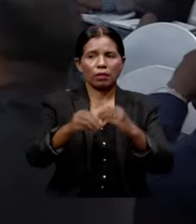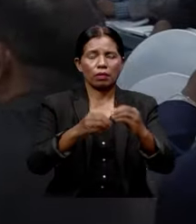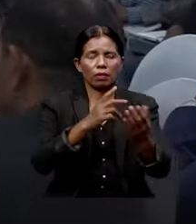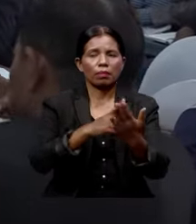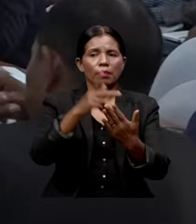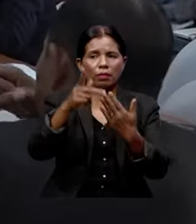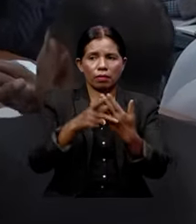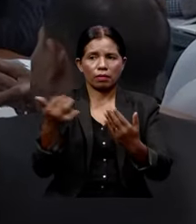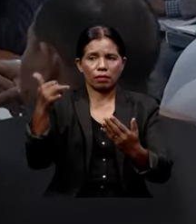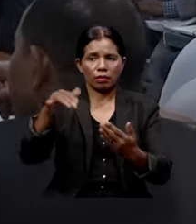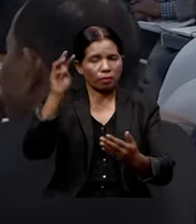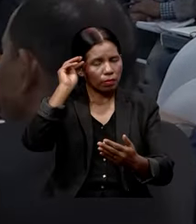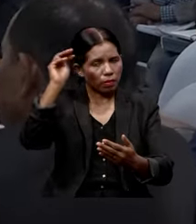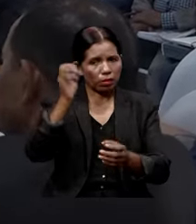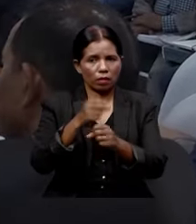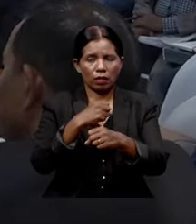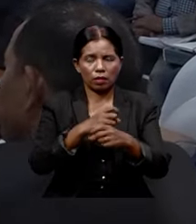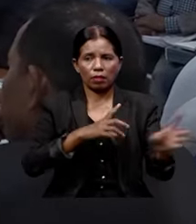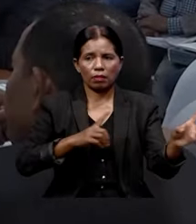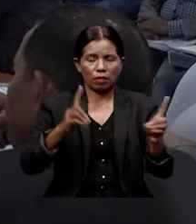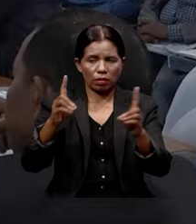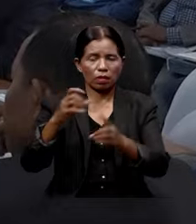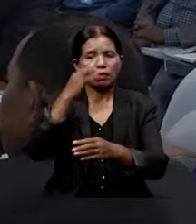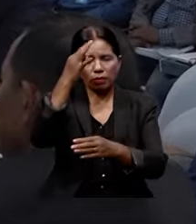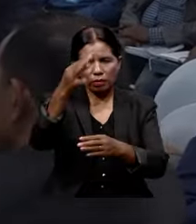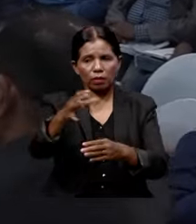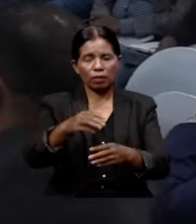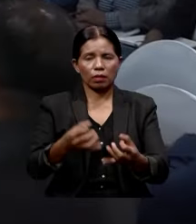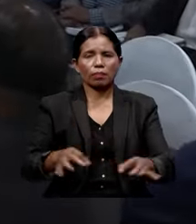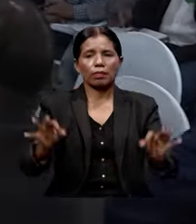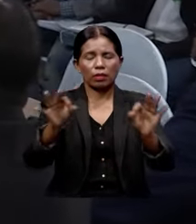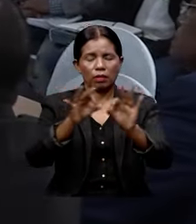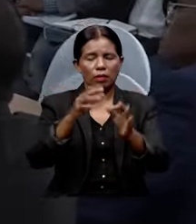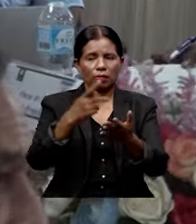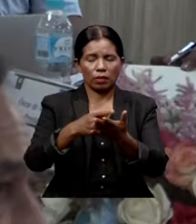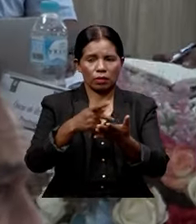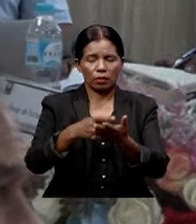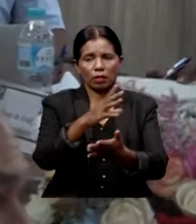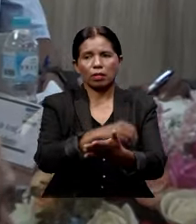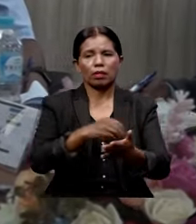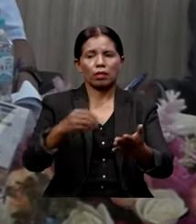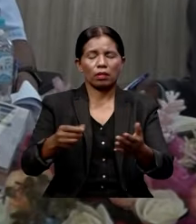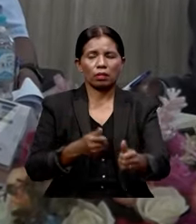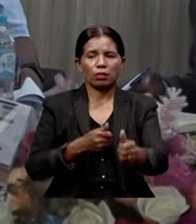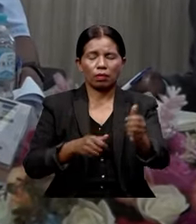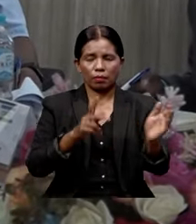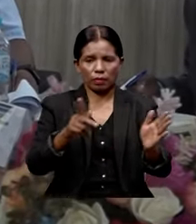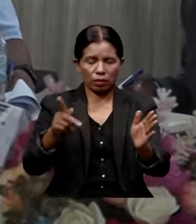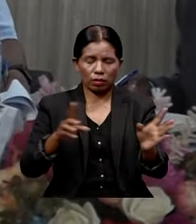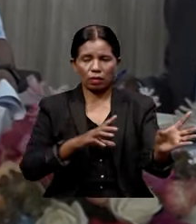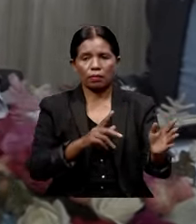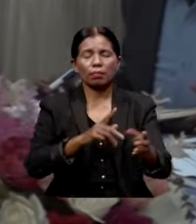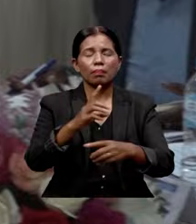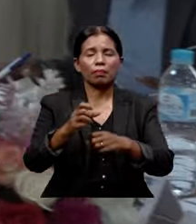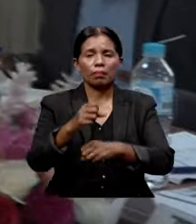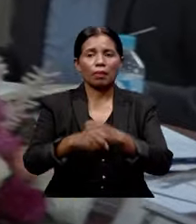programa Sira Nebe Mac Ministério ne ato implementa e a futuro, principalmente o projeto Cabo Submarino, nebe tuir plano se implementa e a tinangoin,